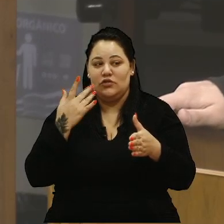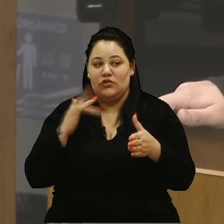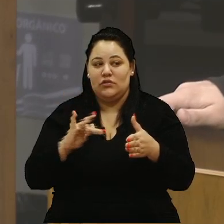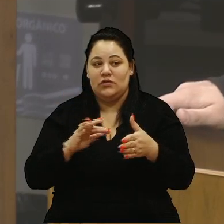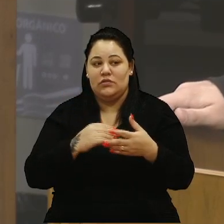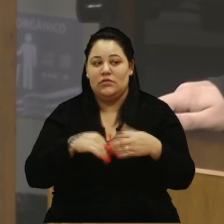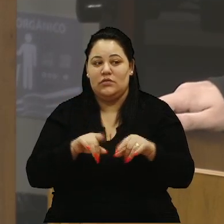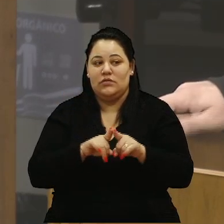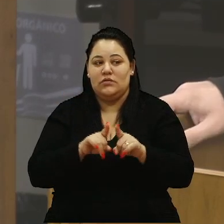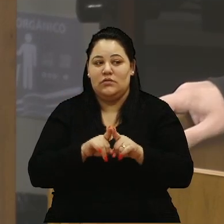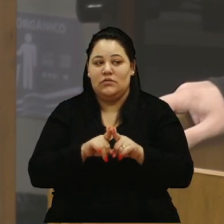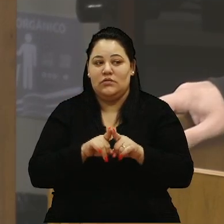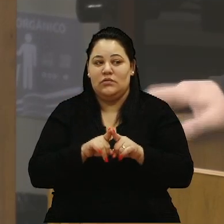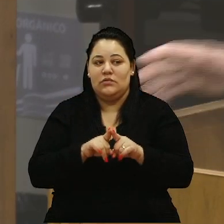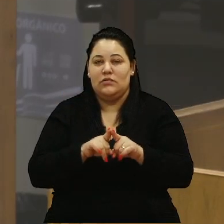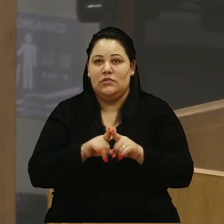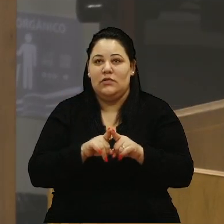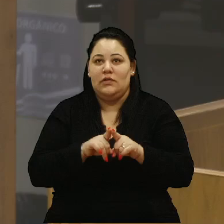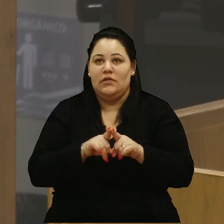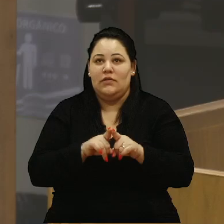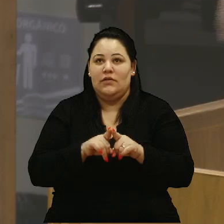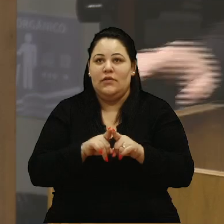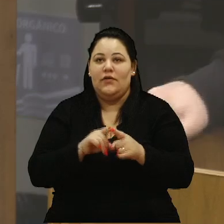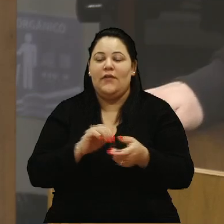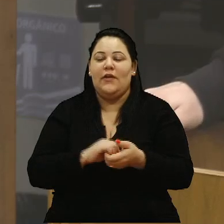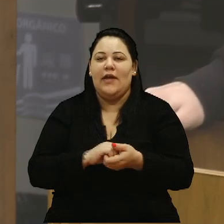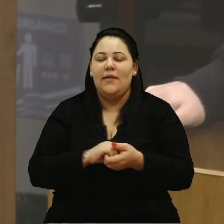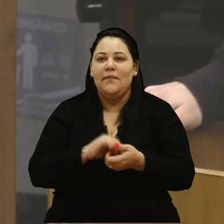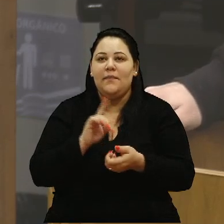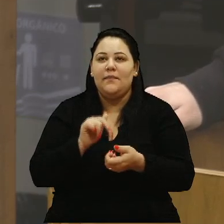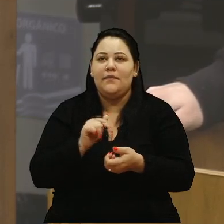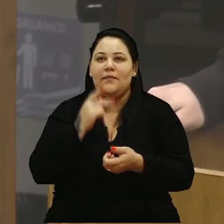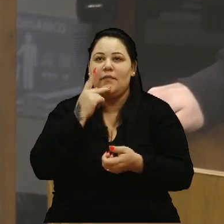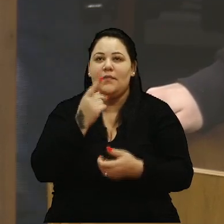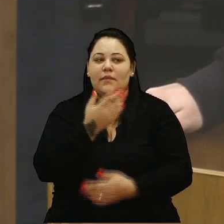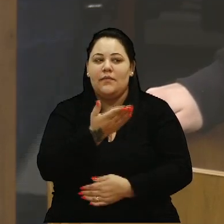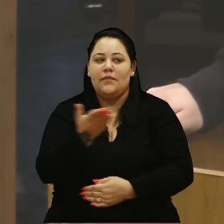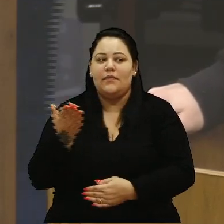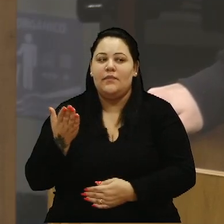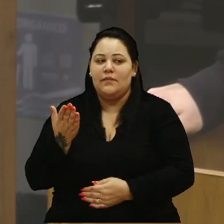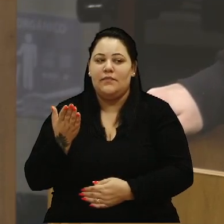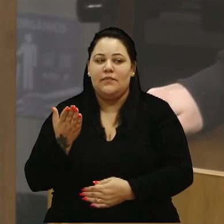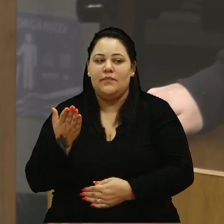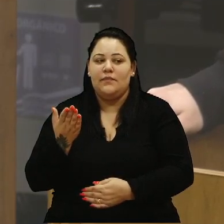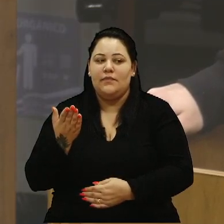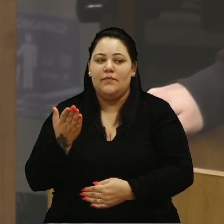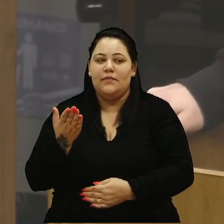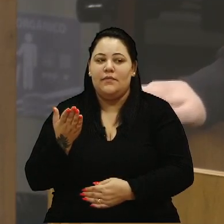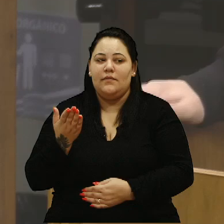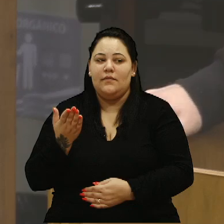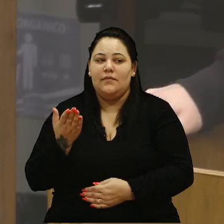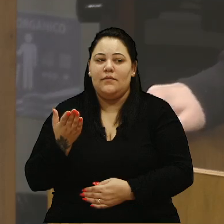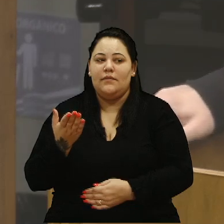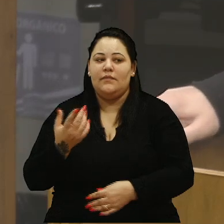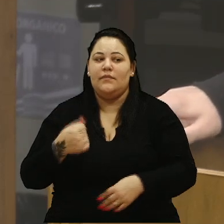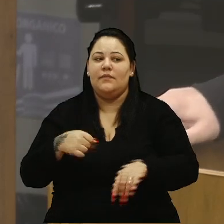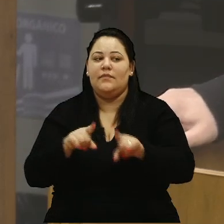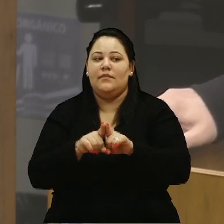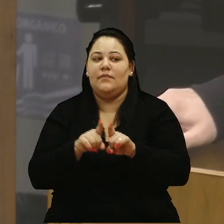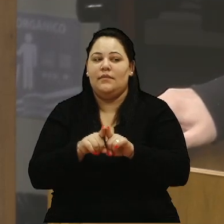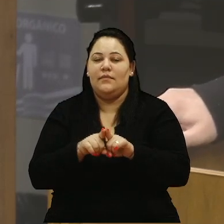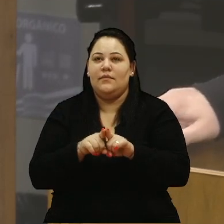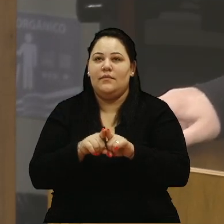um esclarecimento a todos os senhores e também uma declaração de líder da bancada. Um esclarecimento à